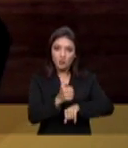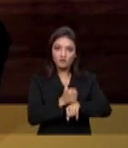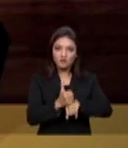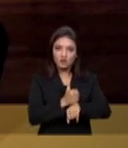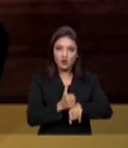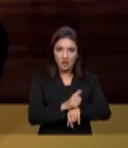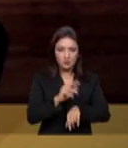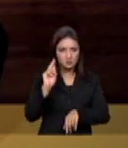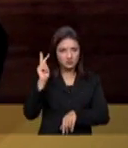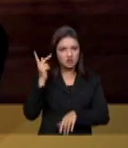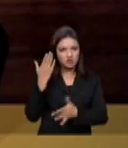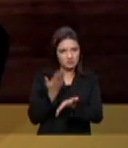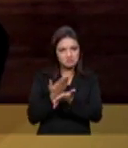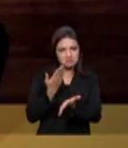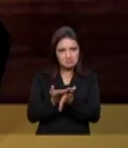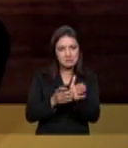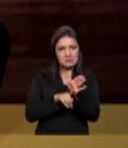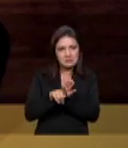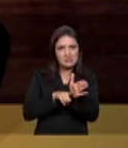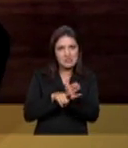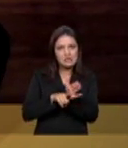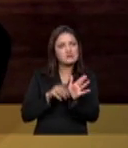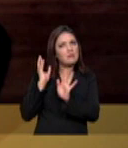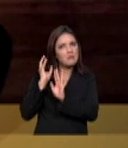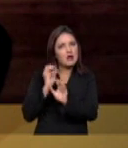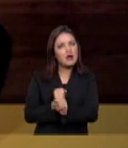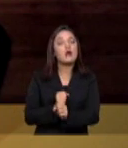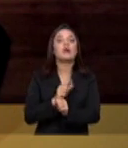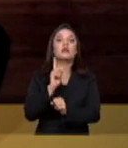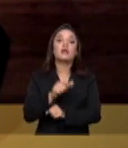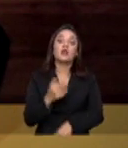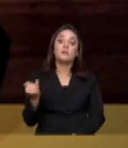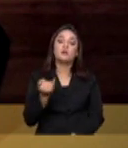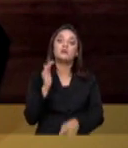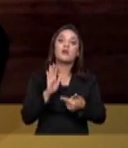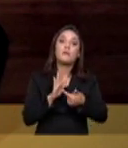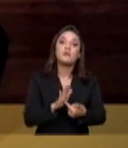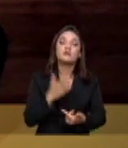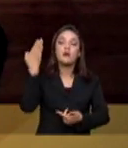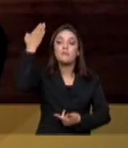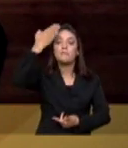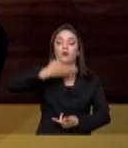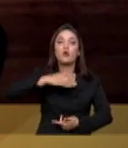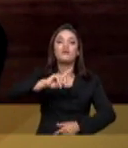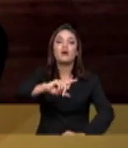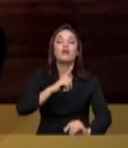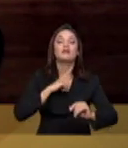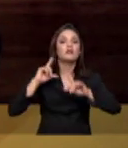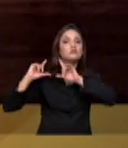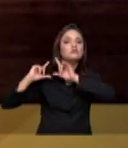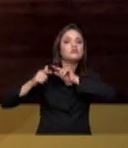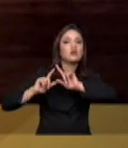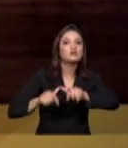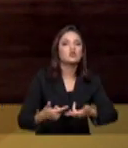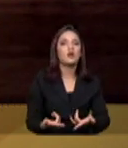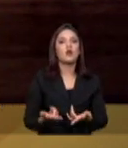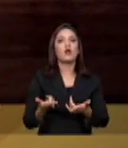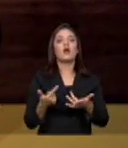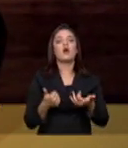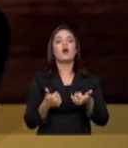mencionei como elemento fundamental para demonstração da tradicionalidade da ocupação de comunidades